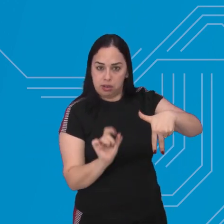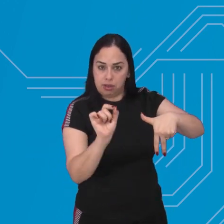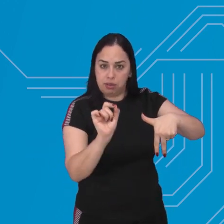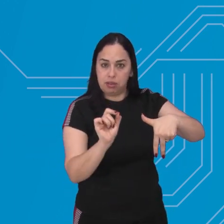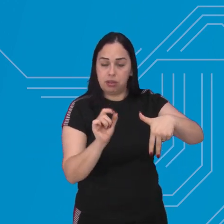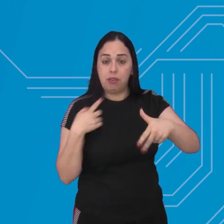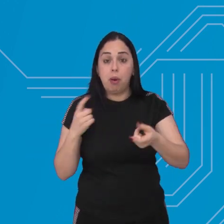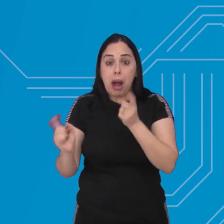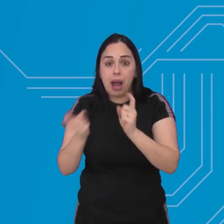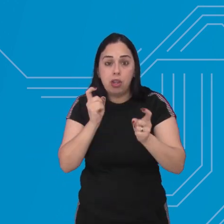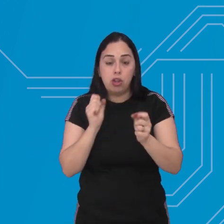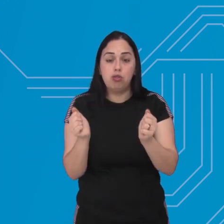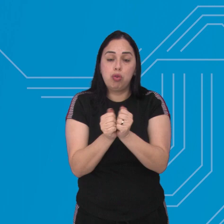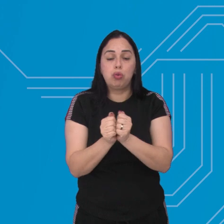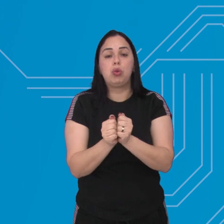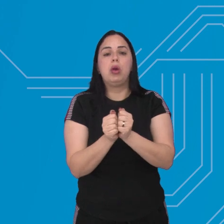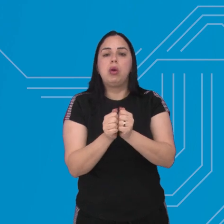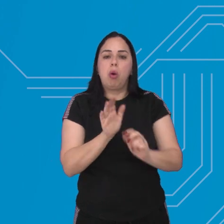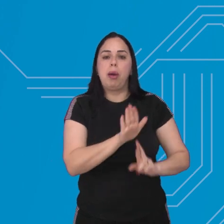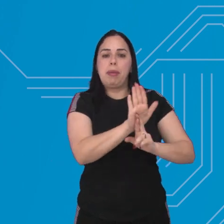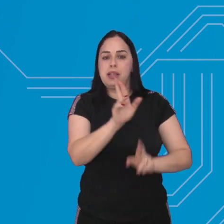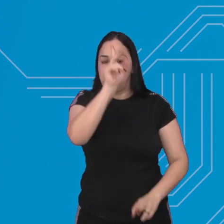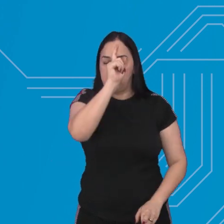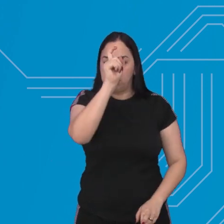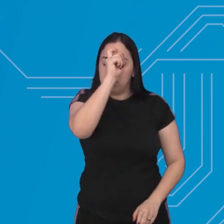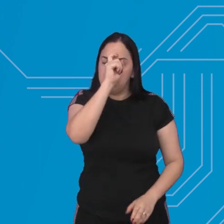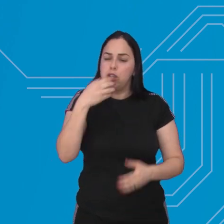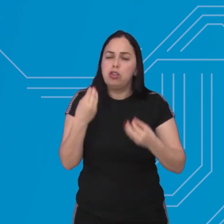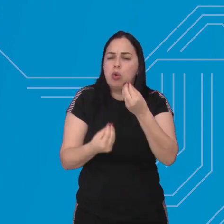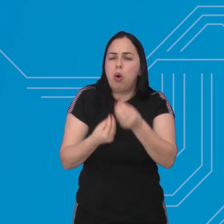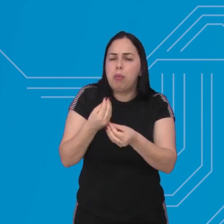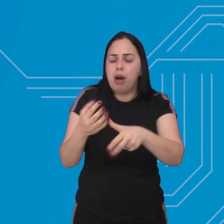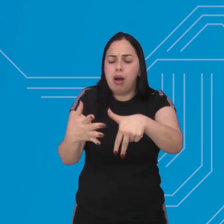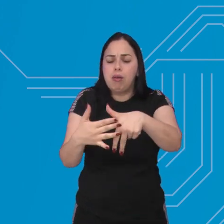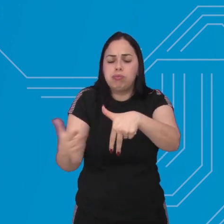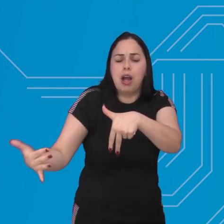com representantes de hospitais para discutir sobre o acolhimento às